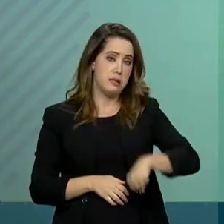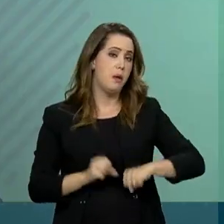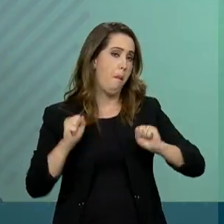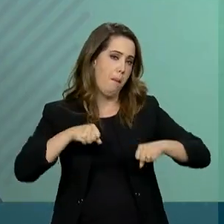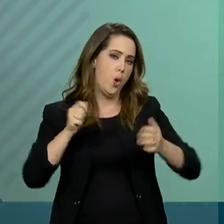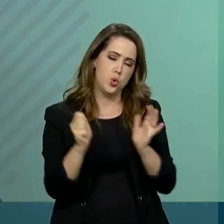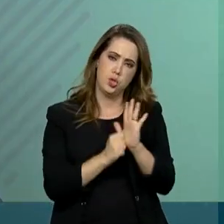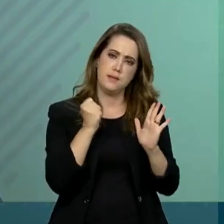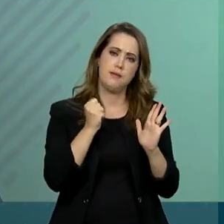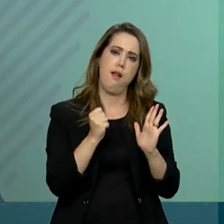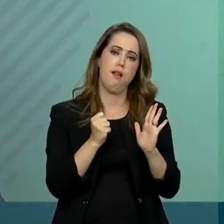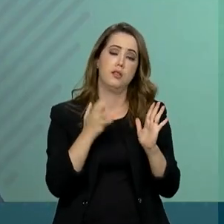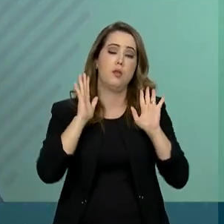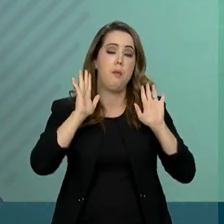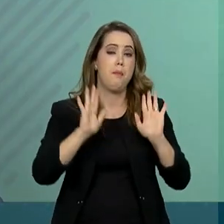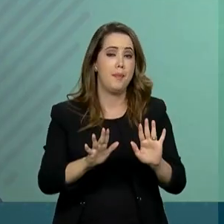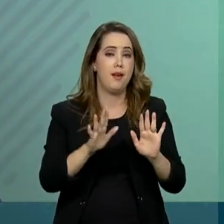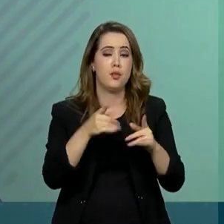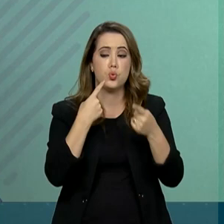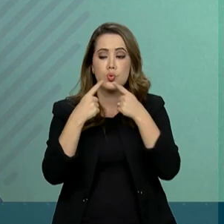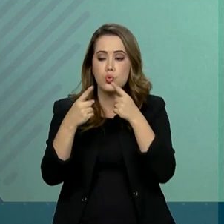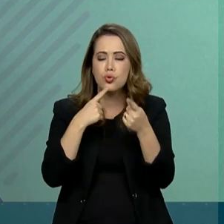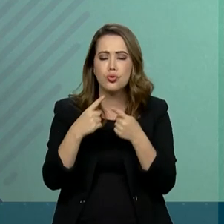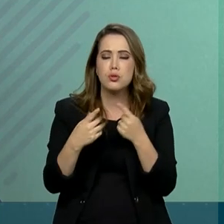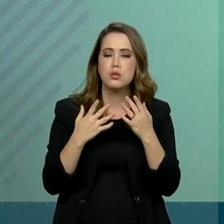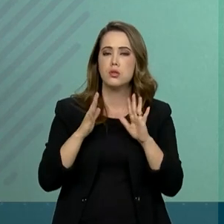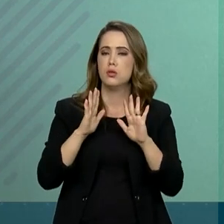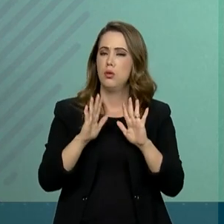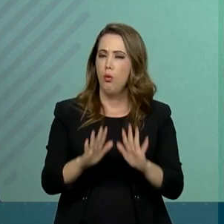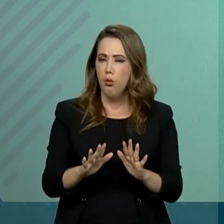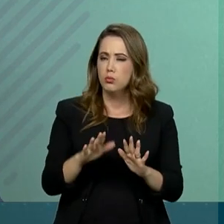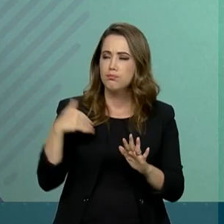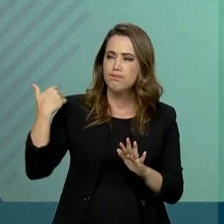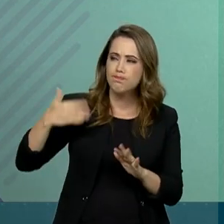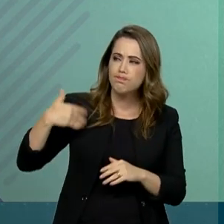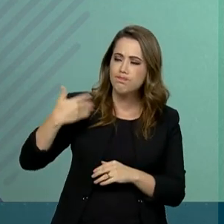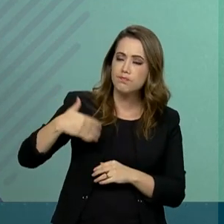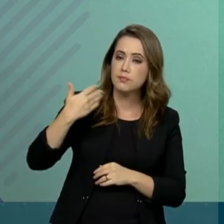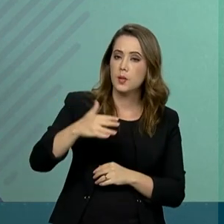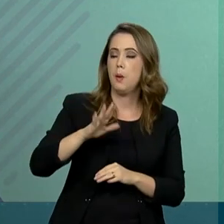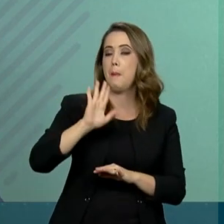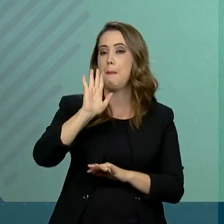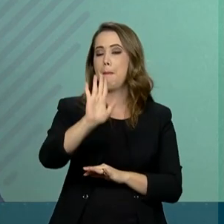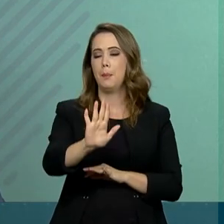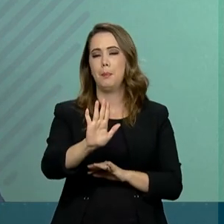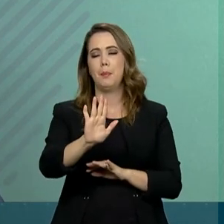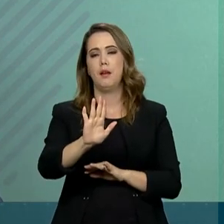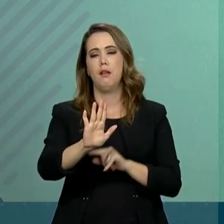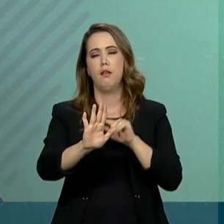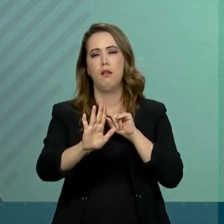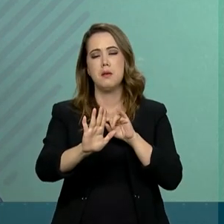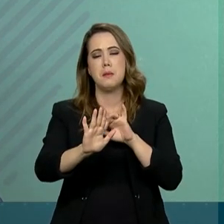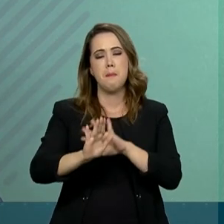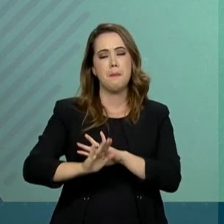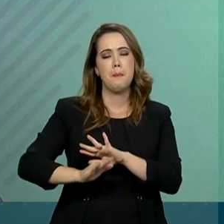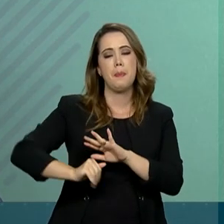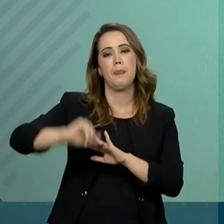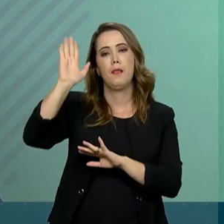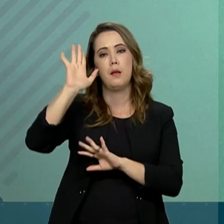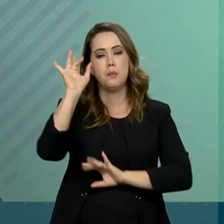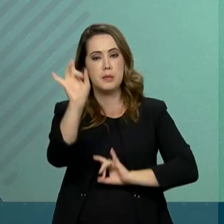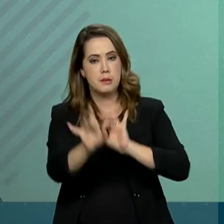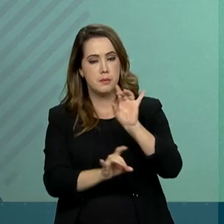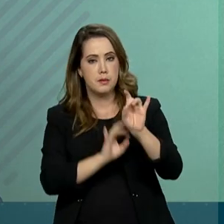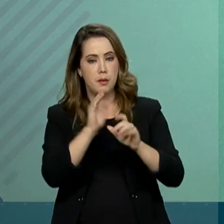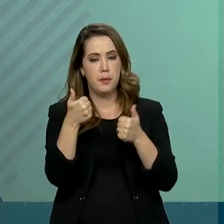estão sendo discutidos de algum tempo e mais especialmente com a proximidade da viagem